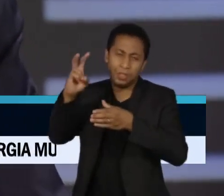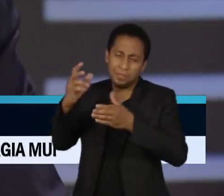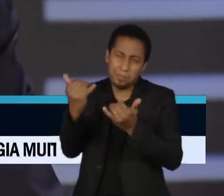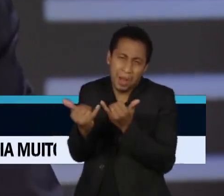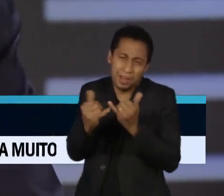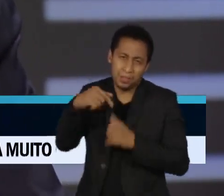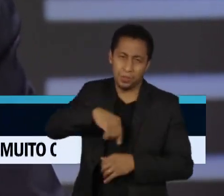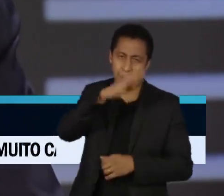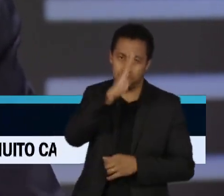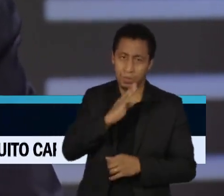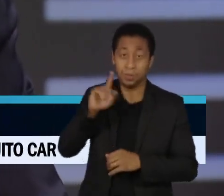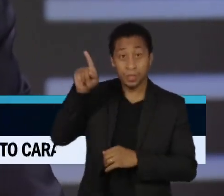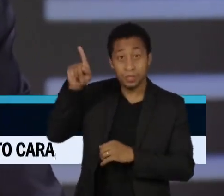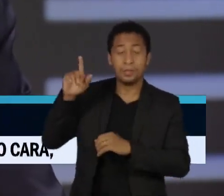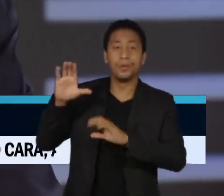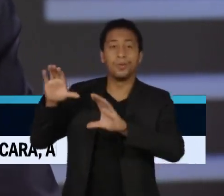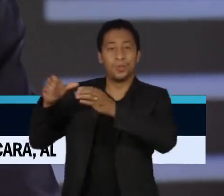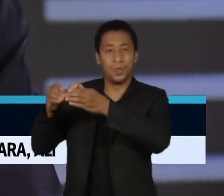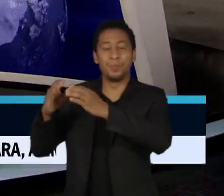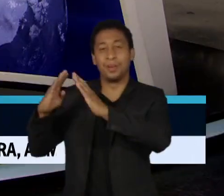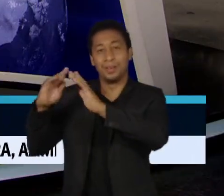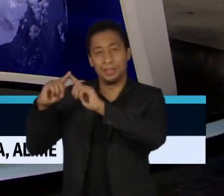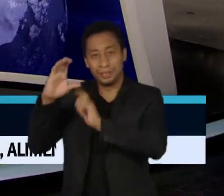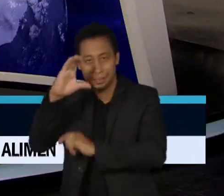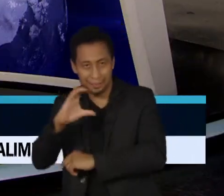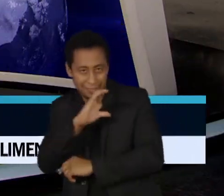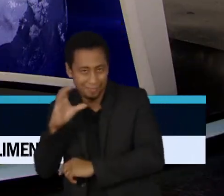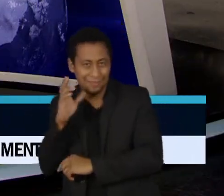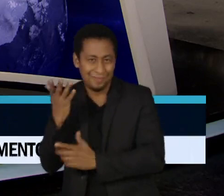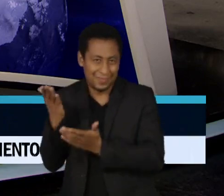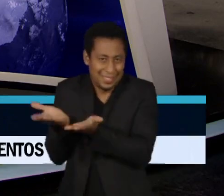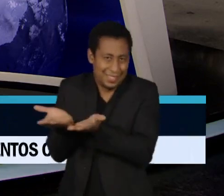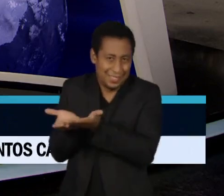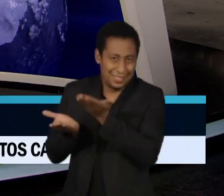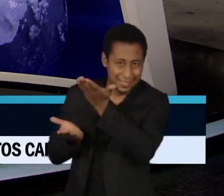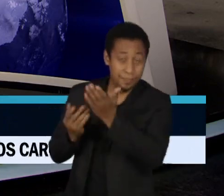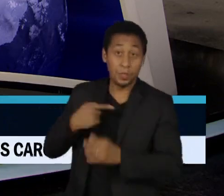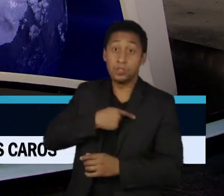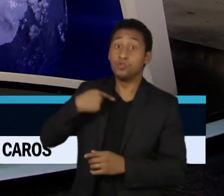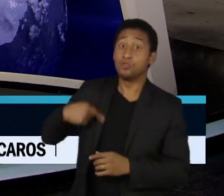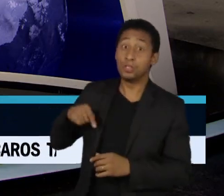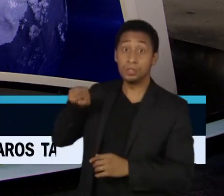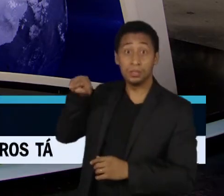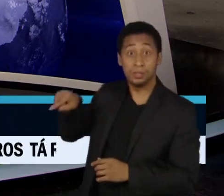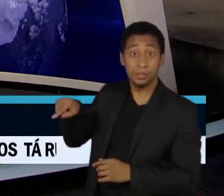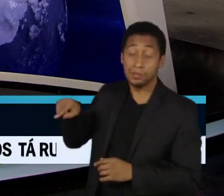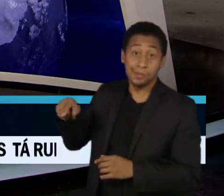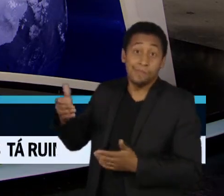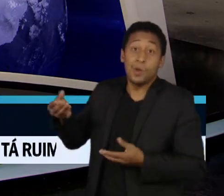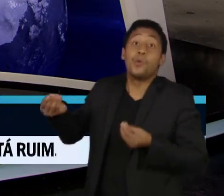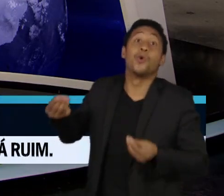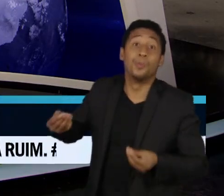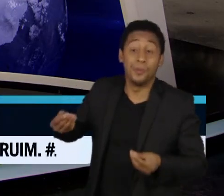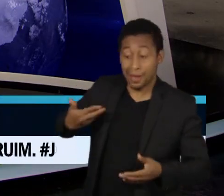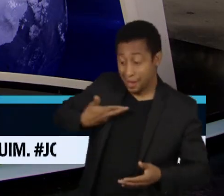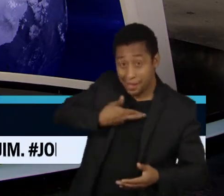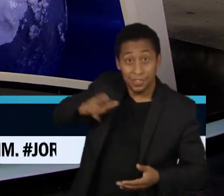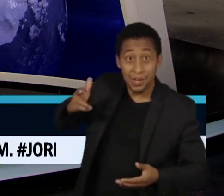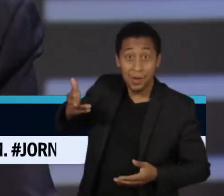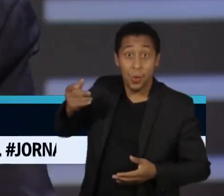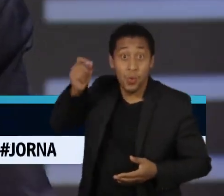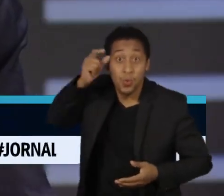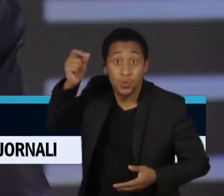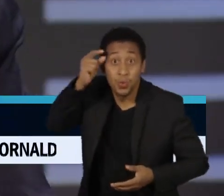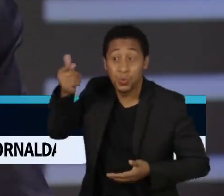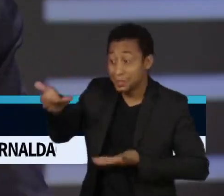Igreja Ortodoxa, cristã, e pelo marxismo, que era ocidental. Com a China, Não há diálogo no campo cultural,